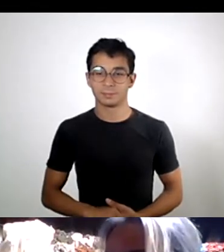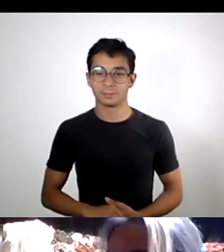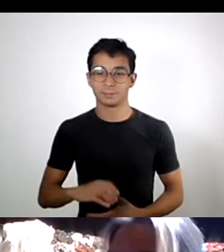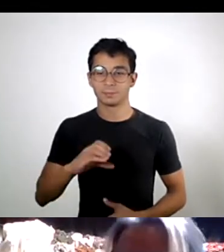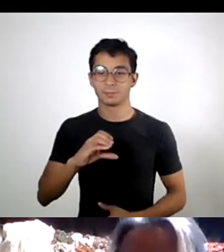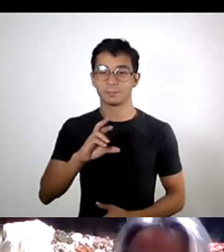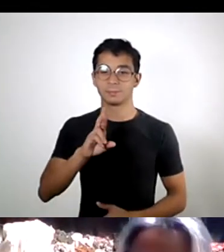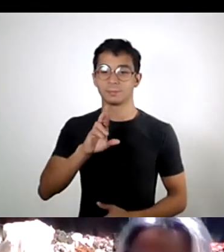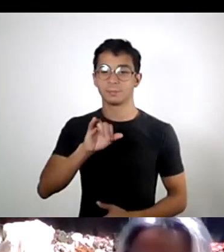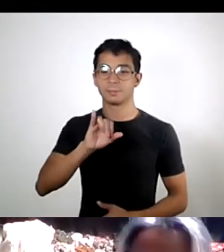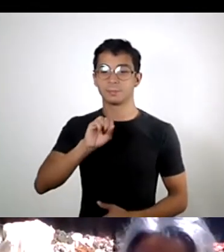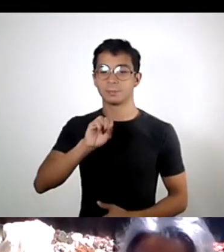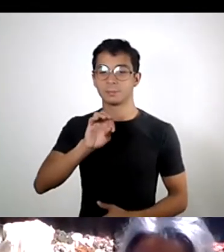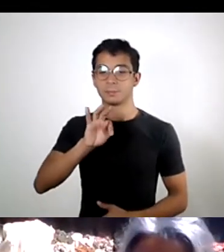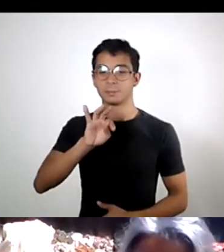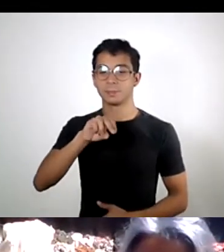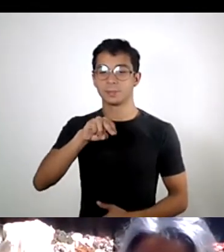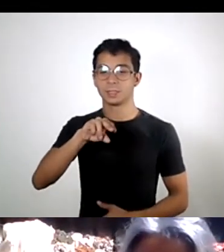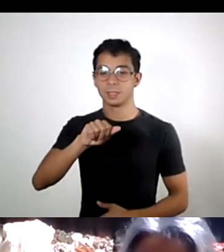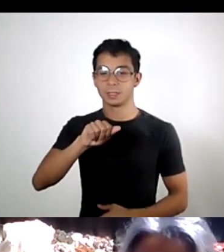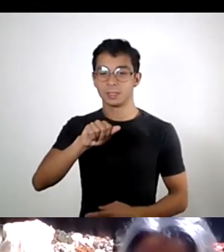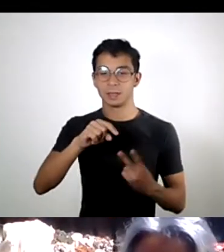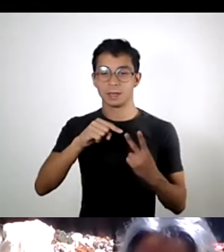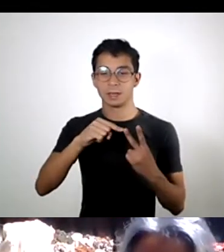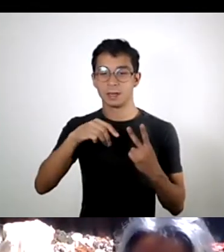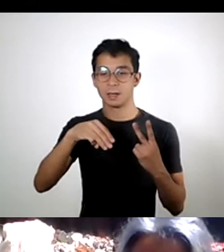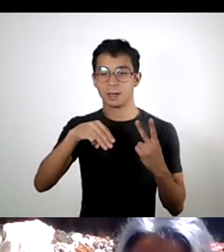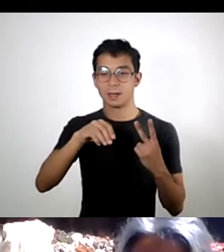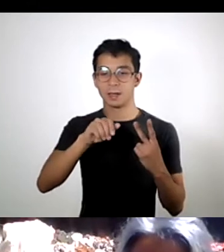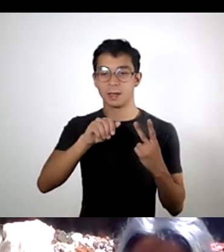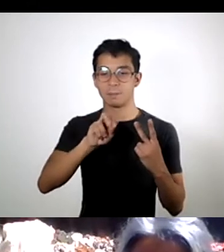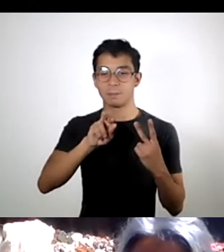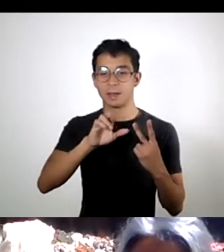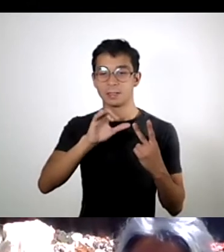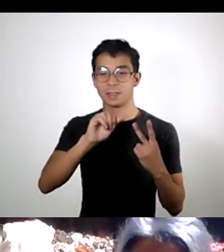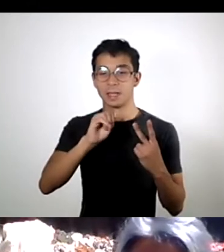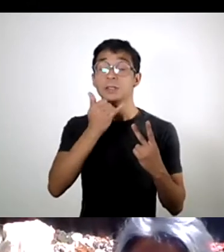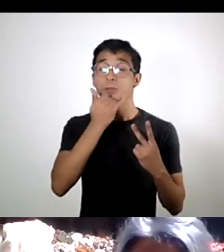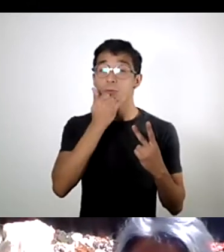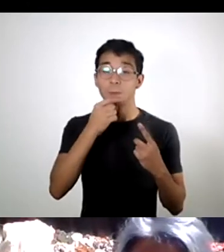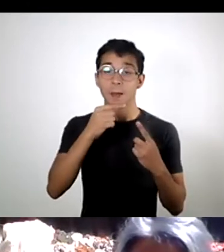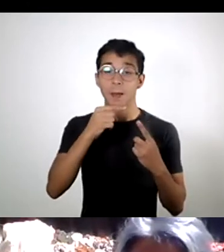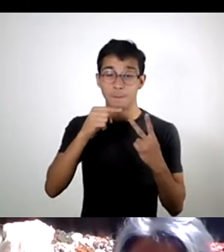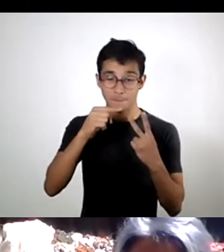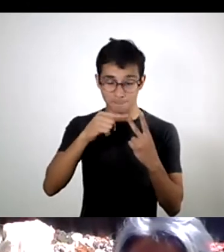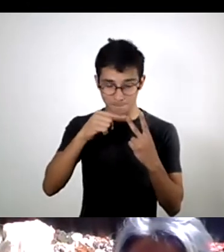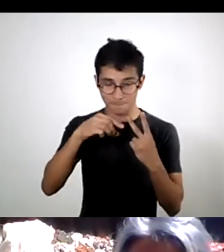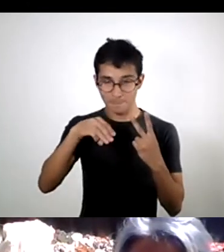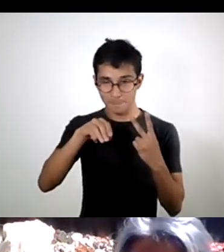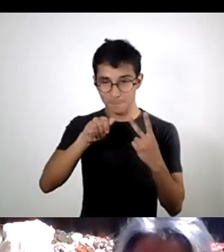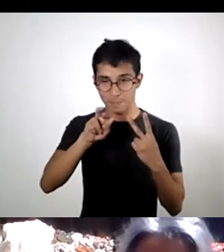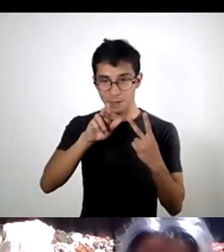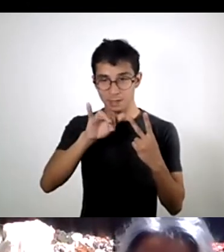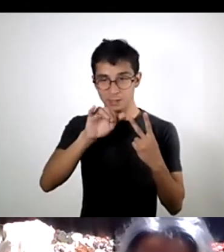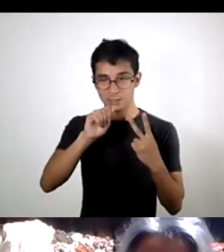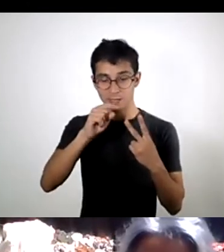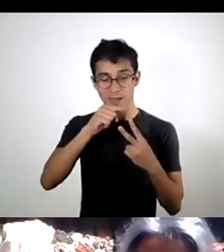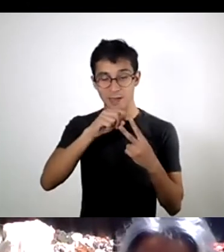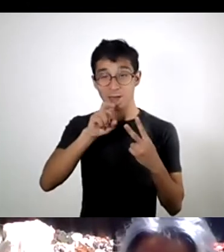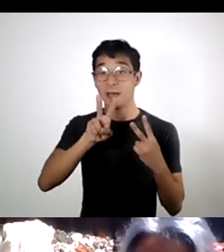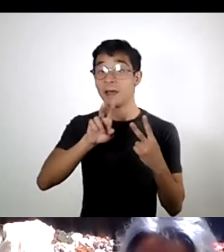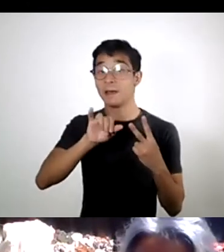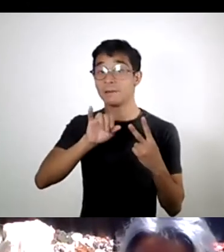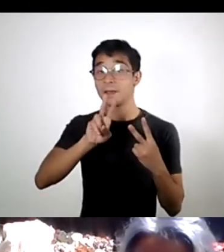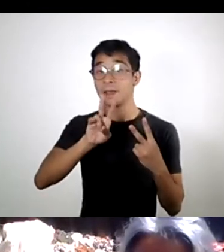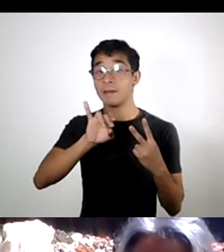Cristina e Márcia, vocês querem falar? Márcia e Viviane, perdão. Vocês querem falar alguma coisa, responder a Mônica? Fiquem